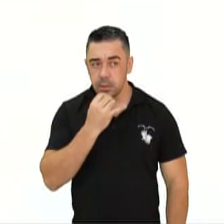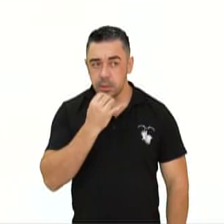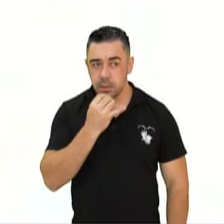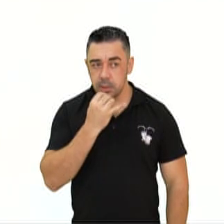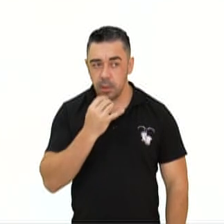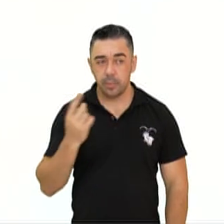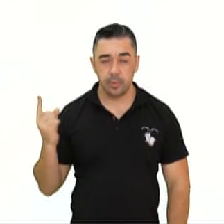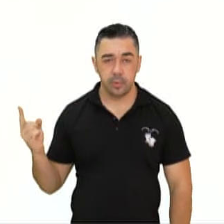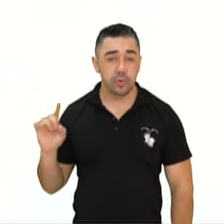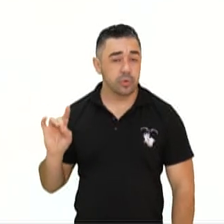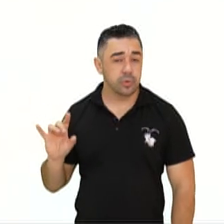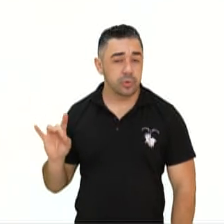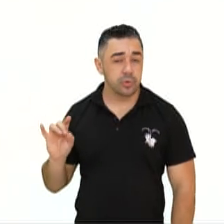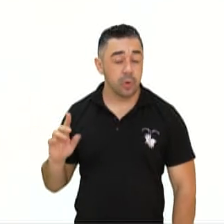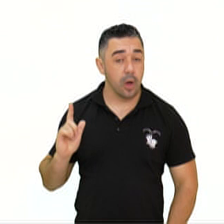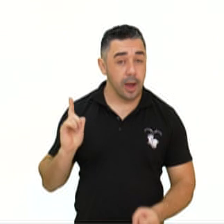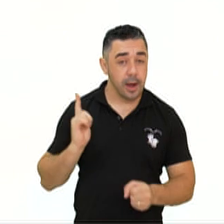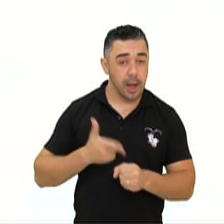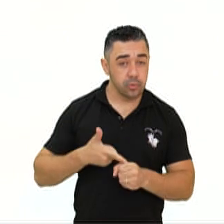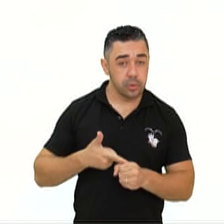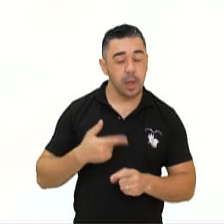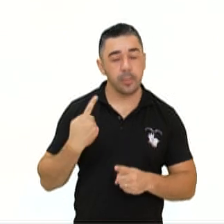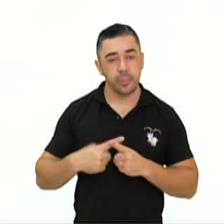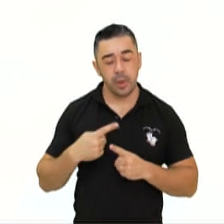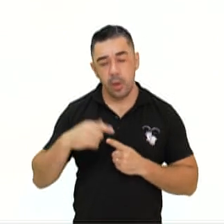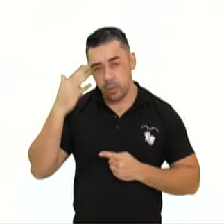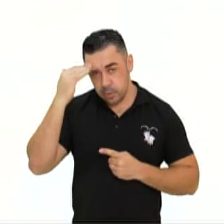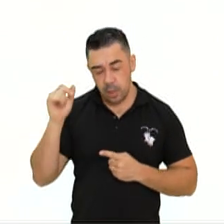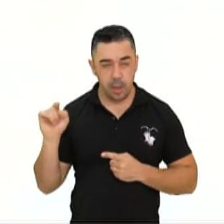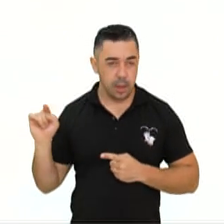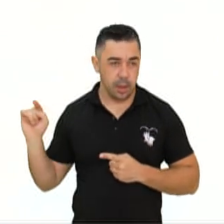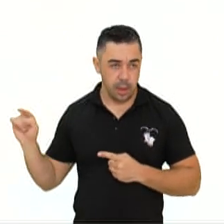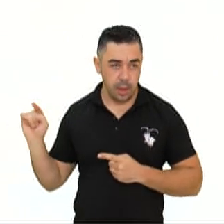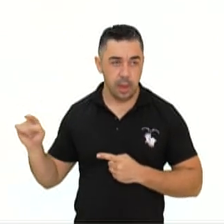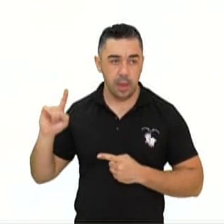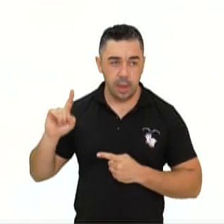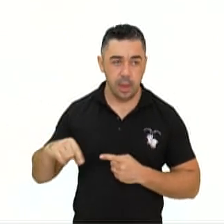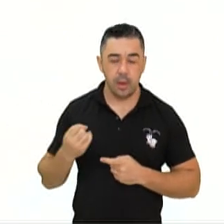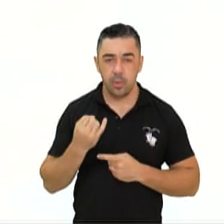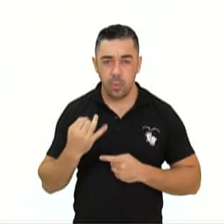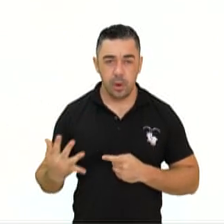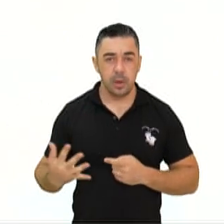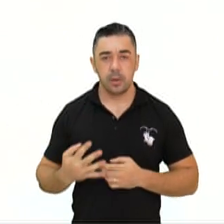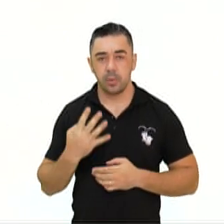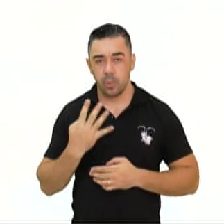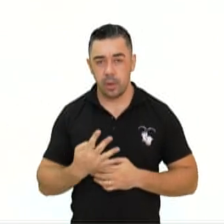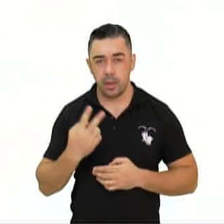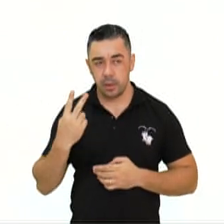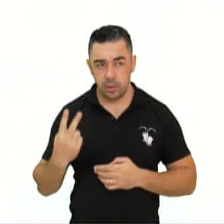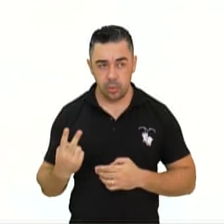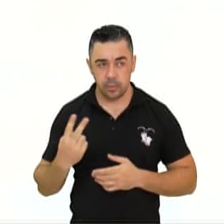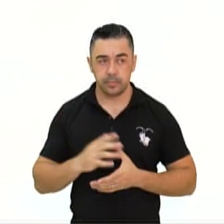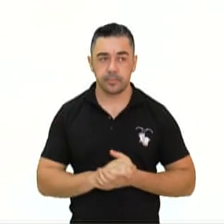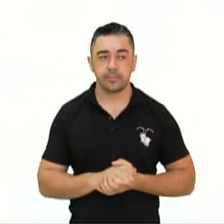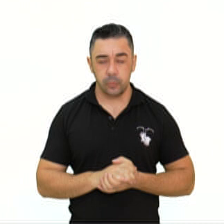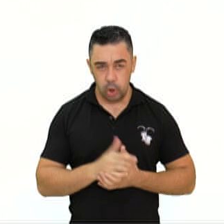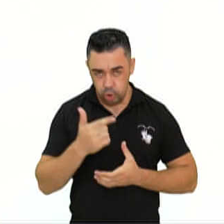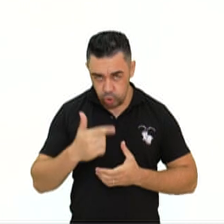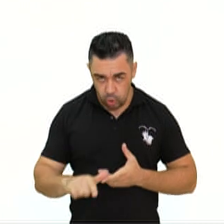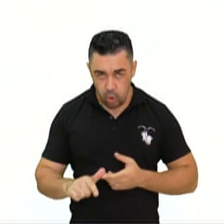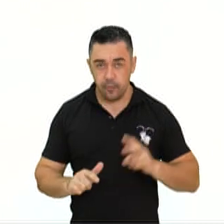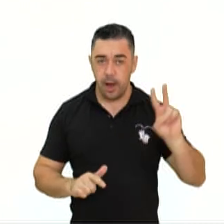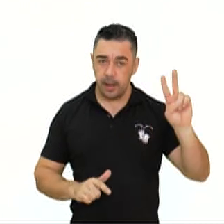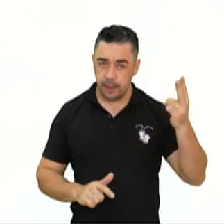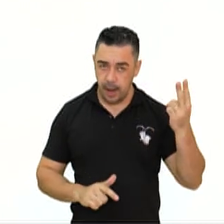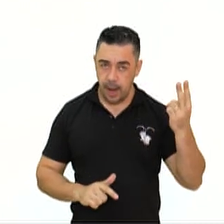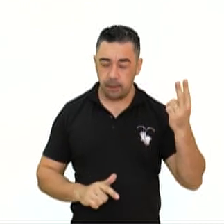da camada somente de gasolina, porque eu sei que de gasolina o nosso volume é de 42. Então, aqui também deixei os